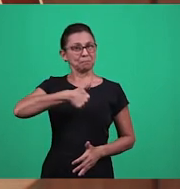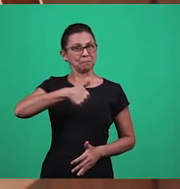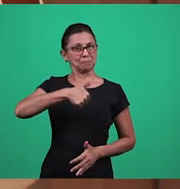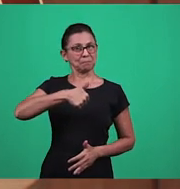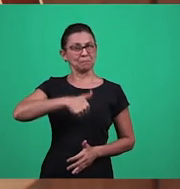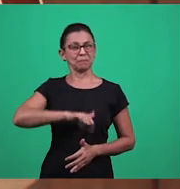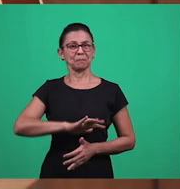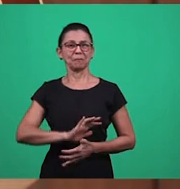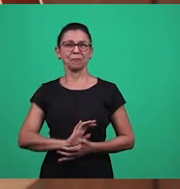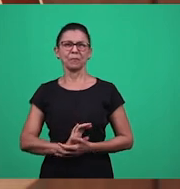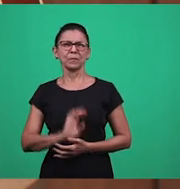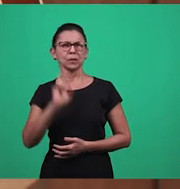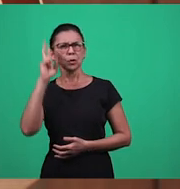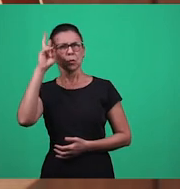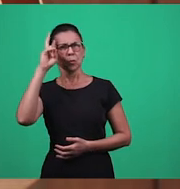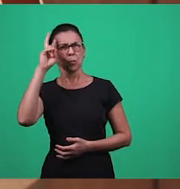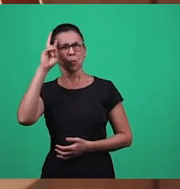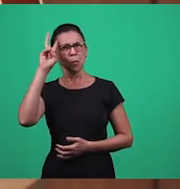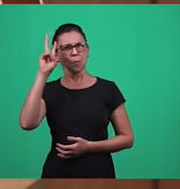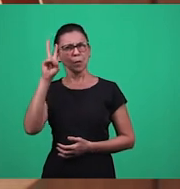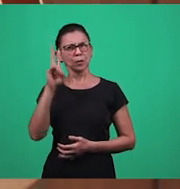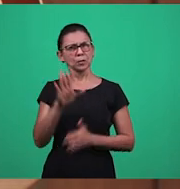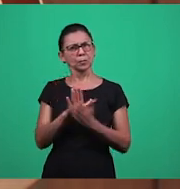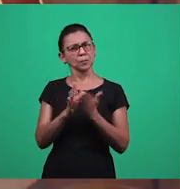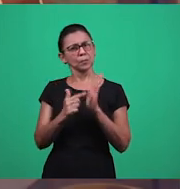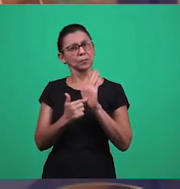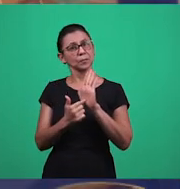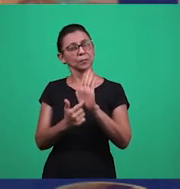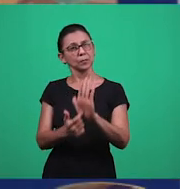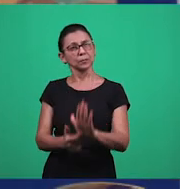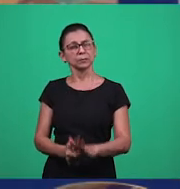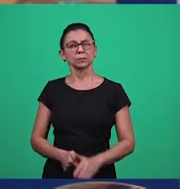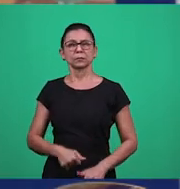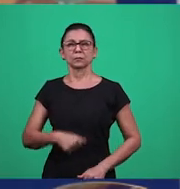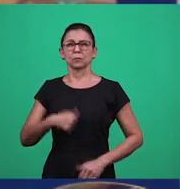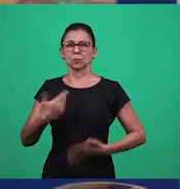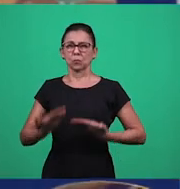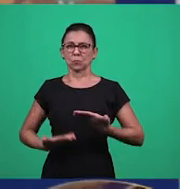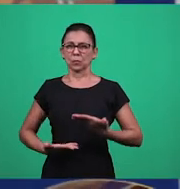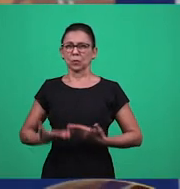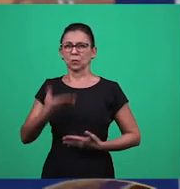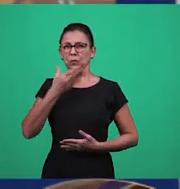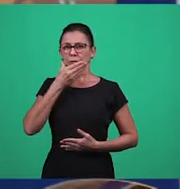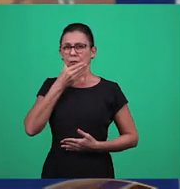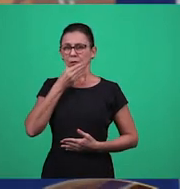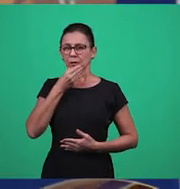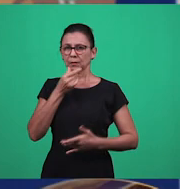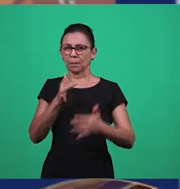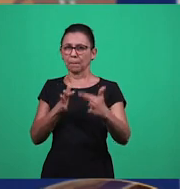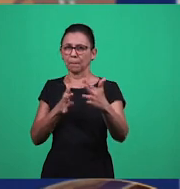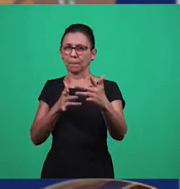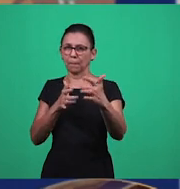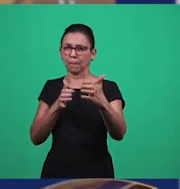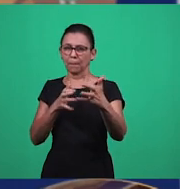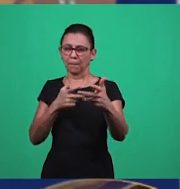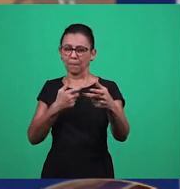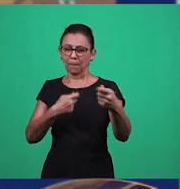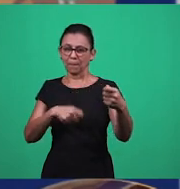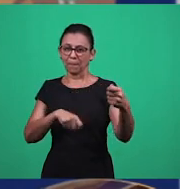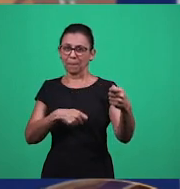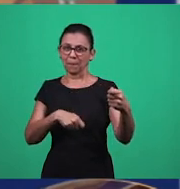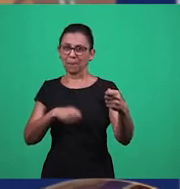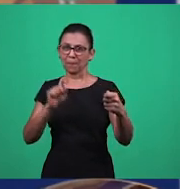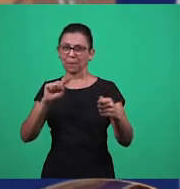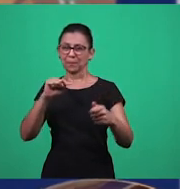Primeiro, nós vamos ver uma história da Bíblia, de um servo que tocava